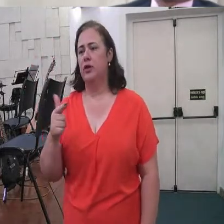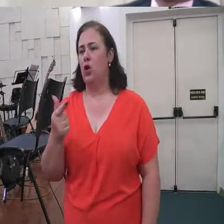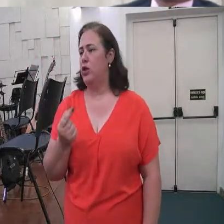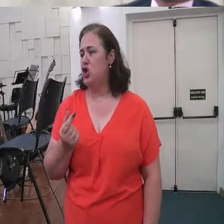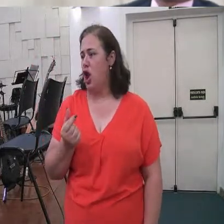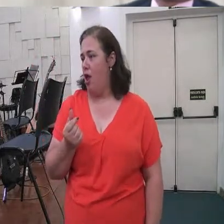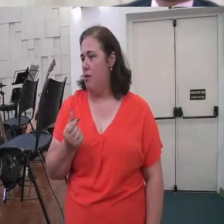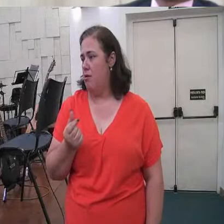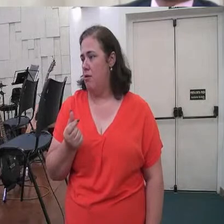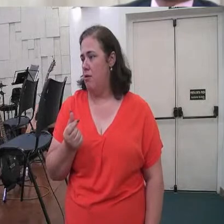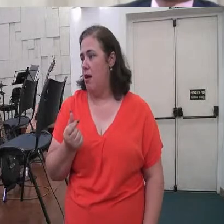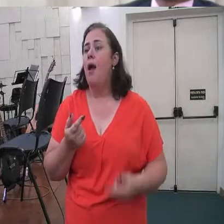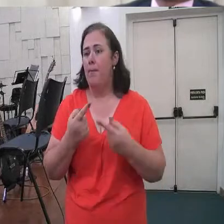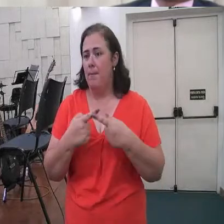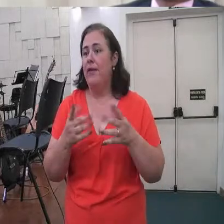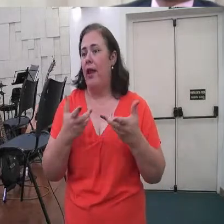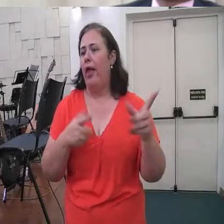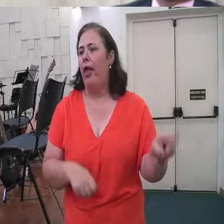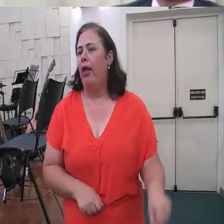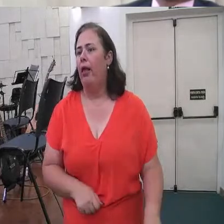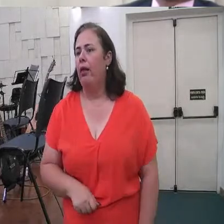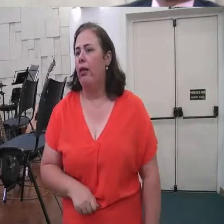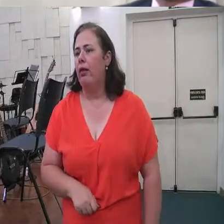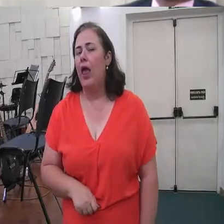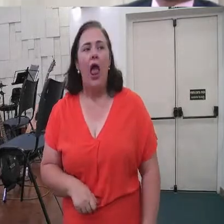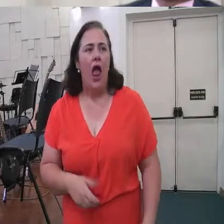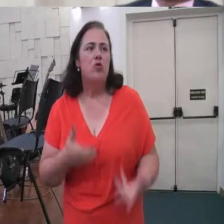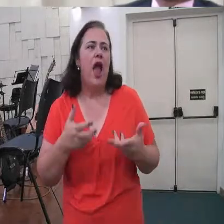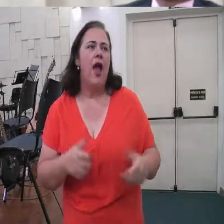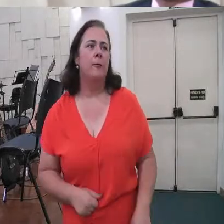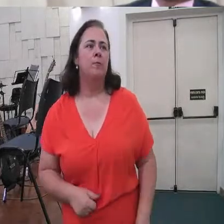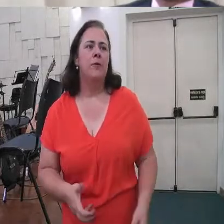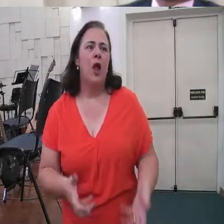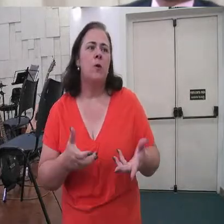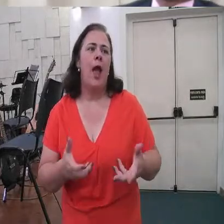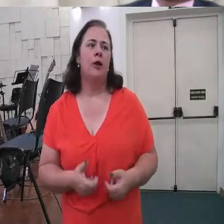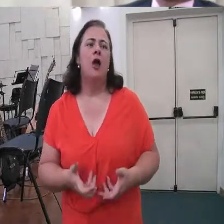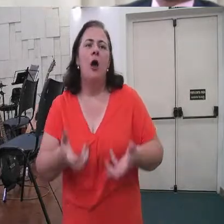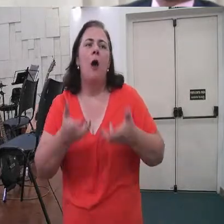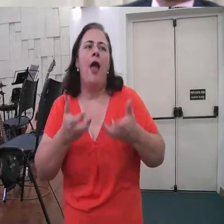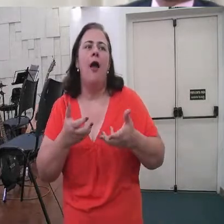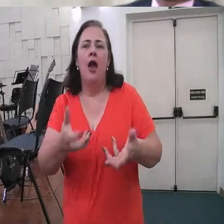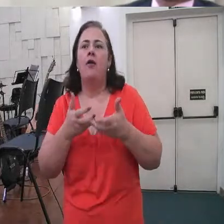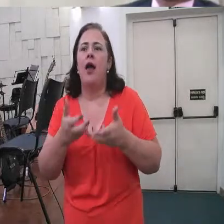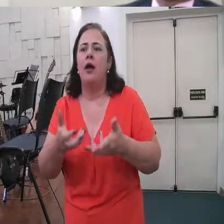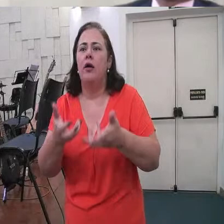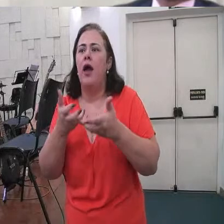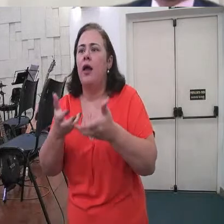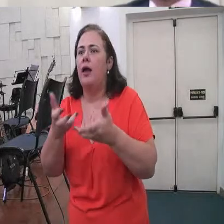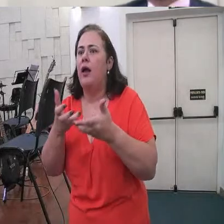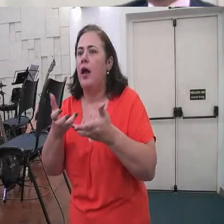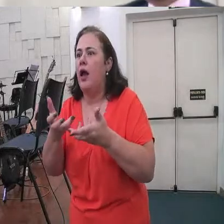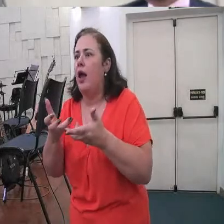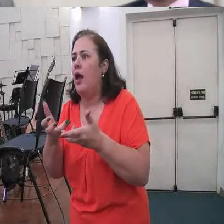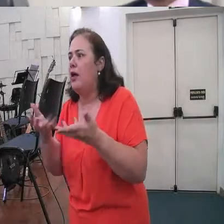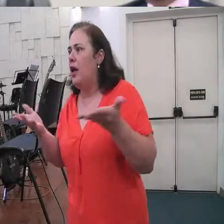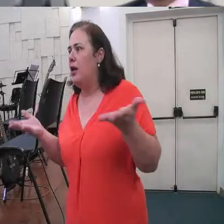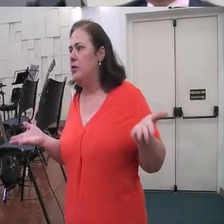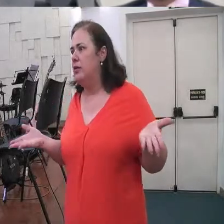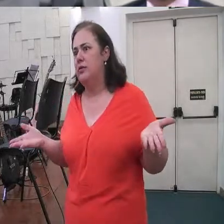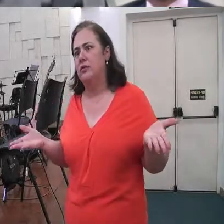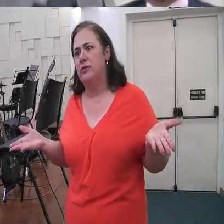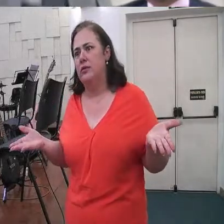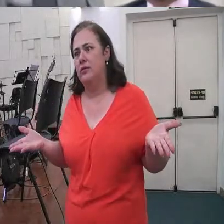viram a cara, ficam frustradas e incapacitadas para seguir adiante na vida. O que há de crentes como esse garotinho